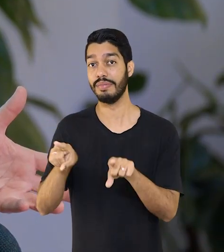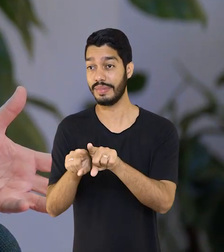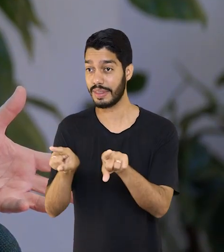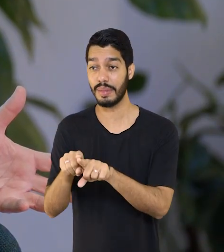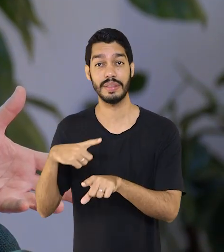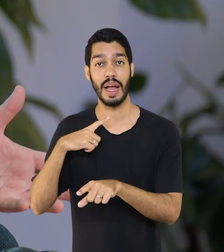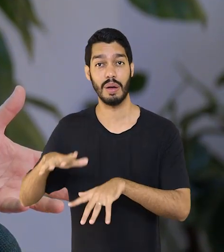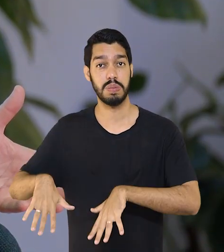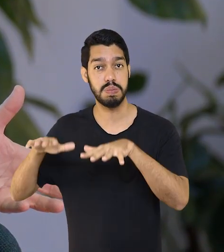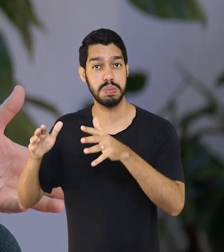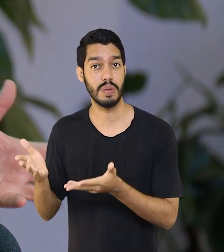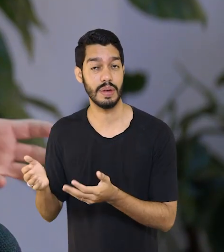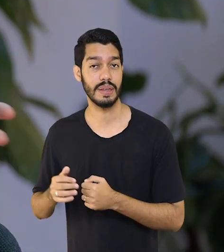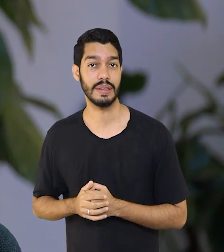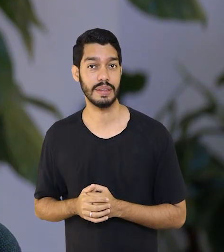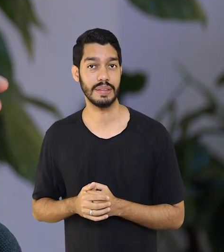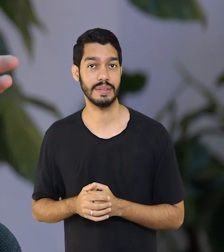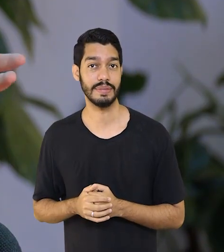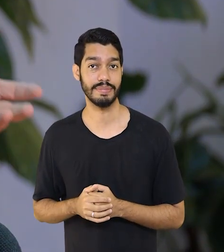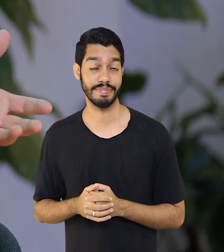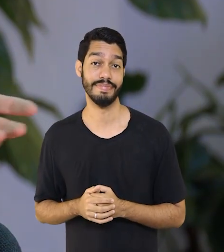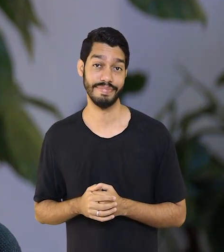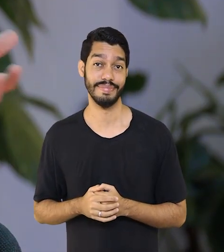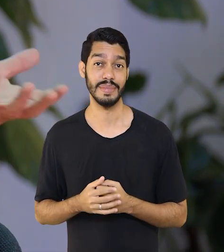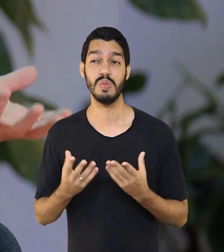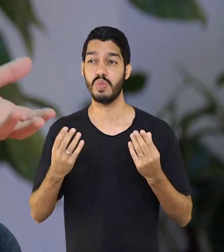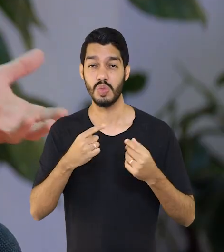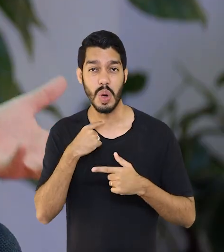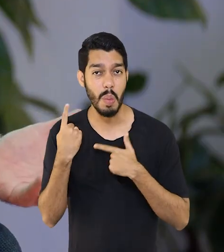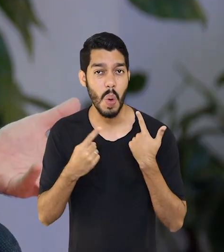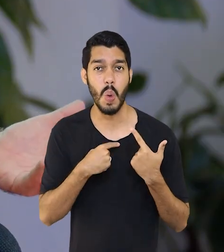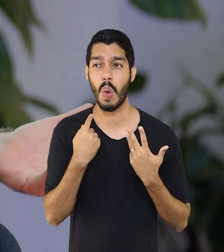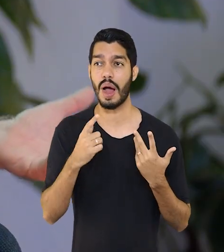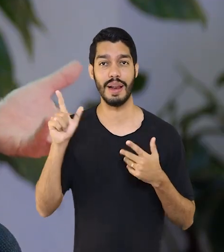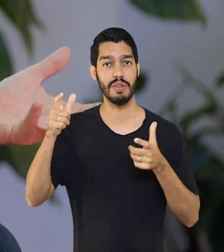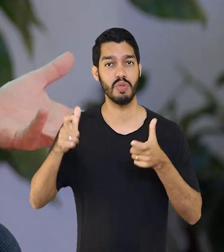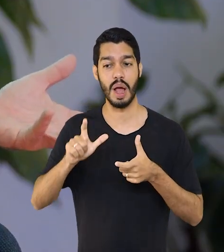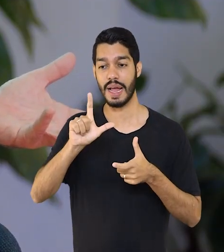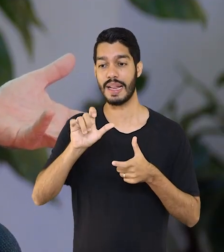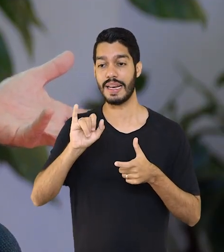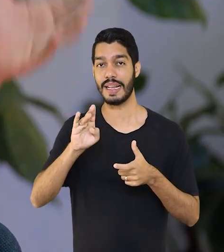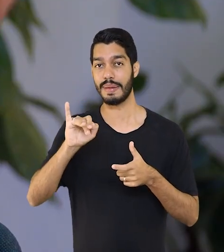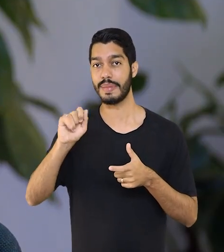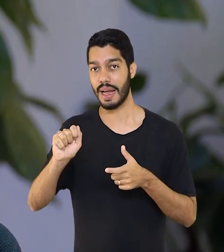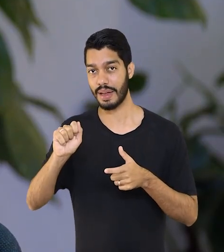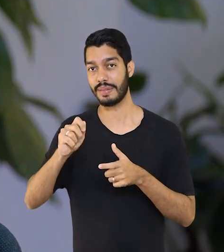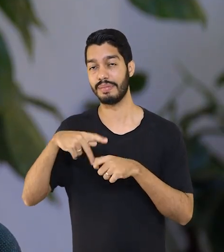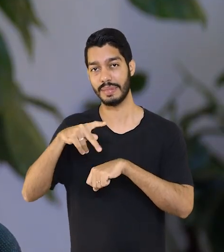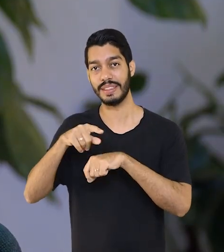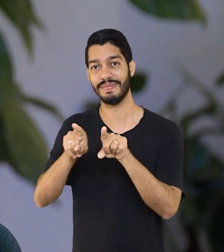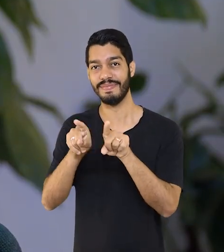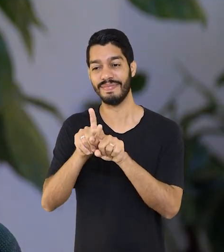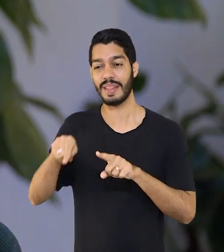Mora gente lá, hein? Muita. A Líbia inundou, no deserto do norte da África. Eles têm umas